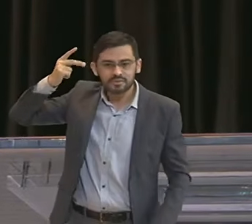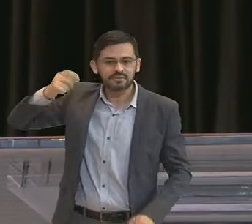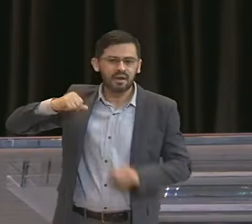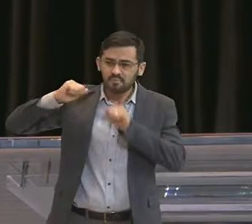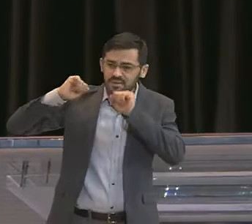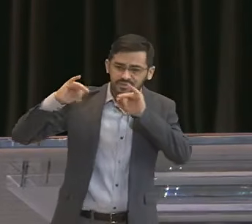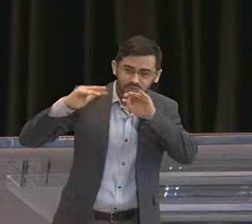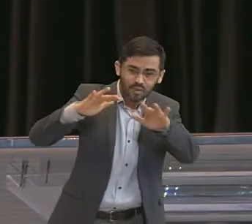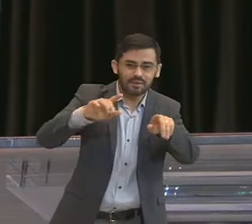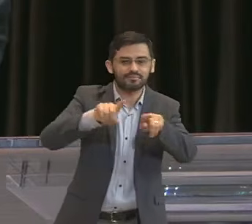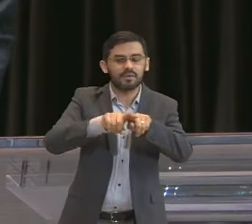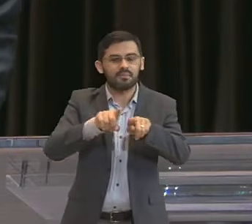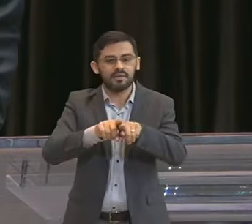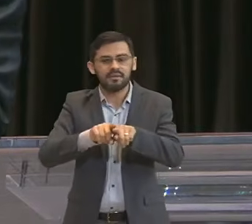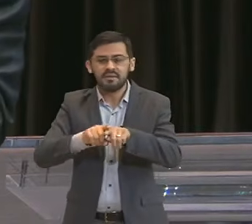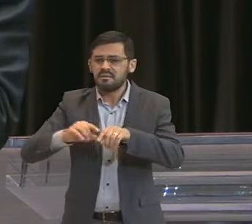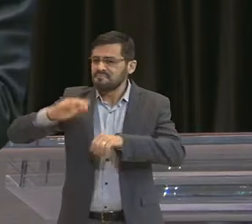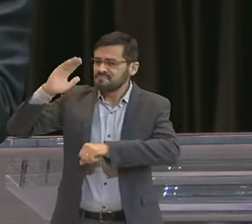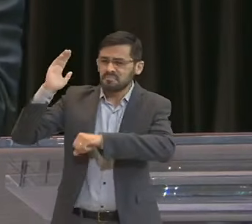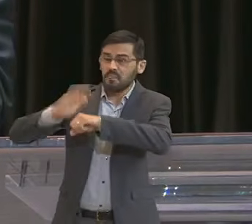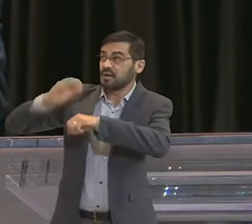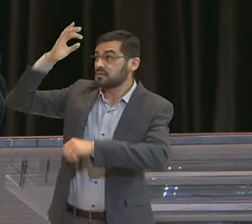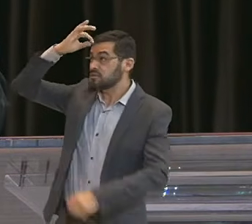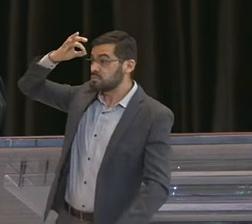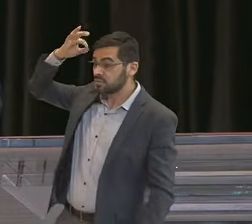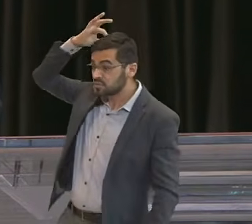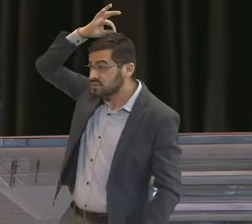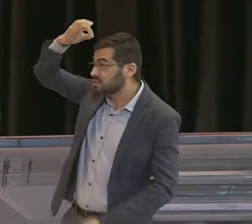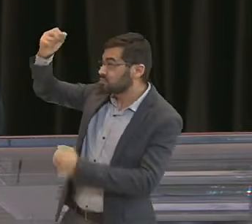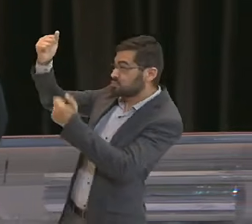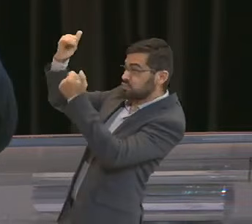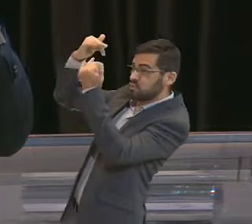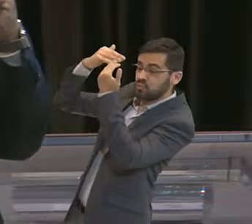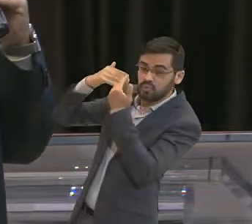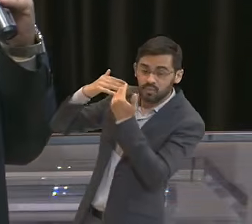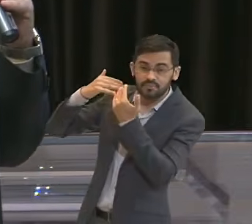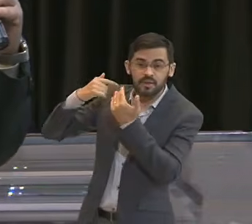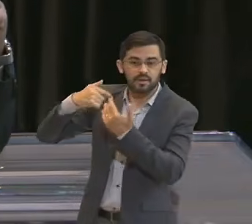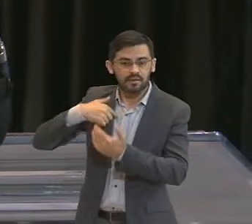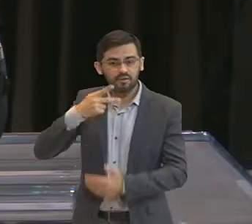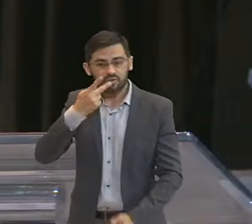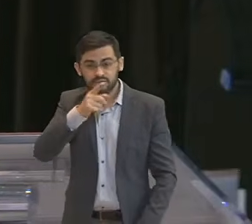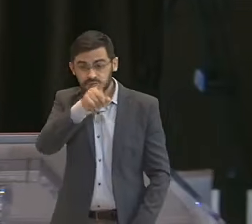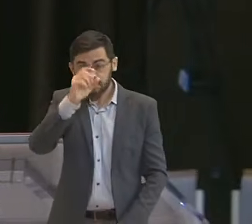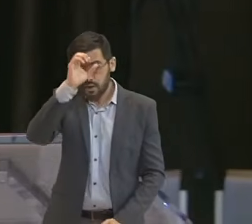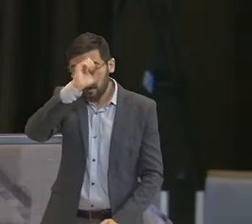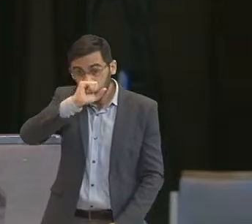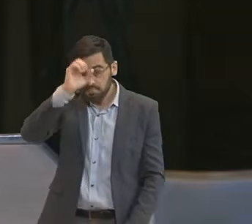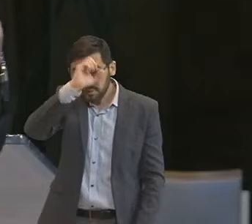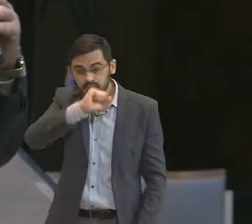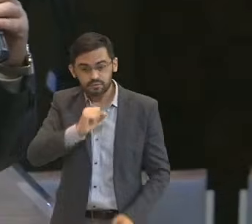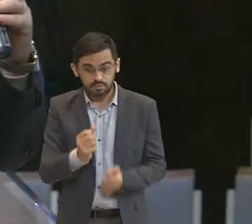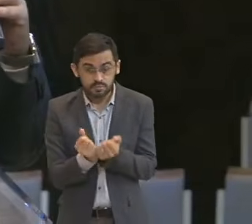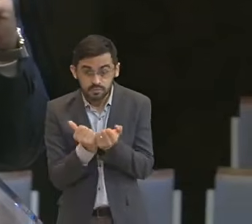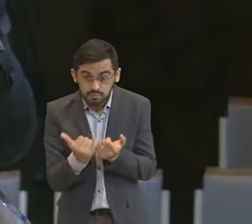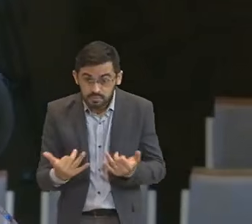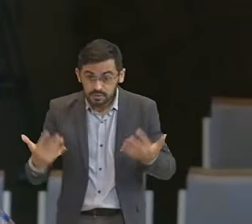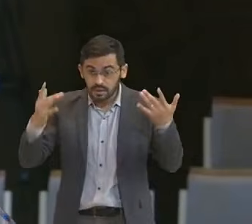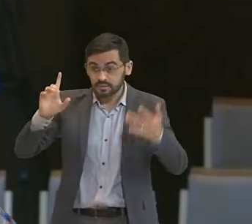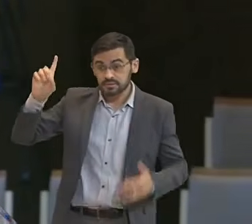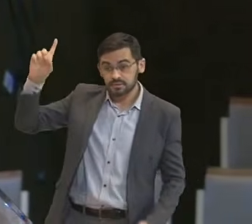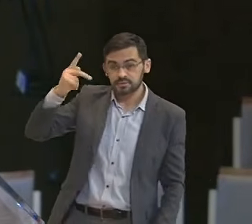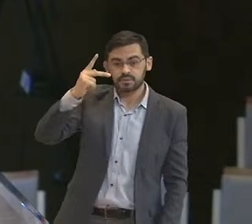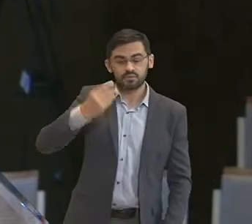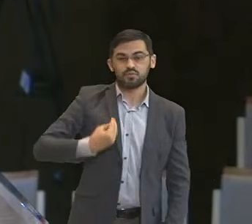da graça, tanto mais o Espírito Santo nos dá. Eu digo assim: se você quer aprender sobre os milagres de Deus na